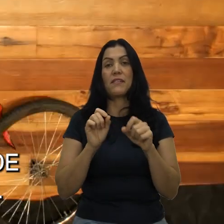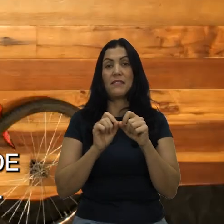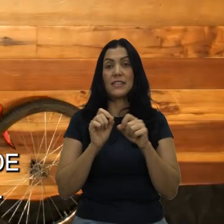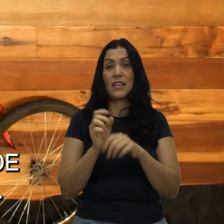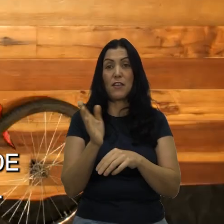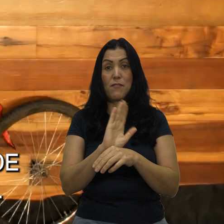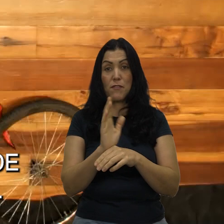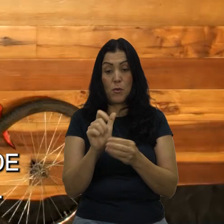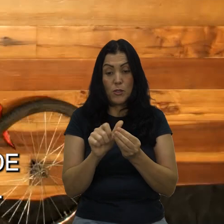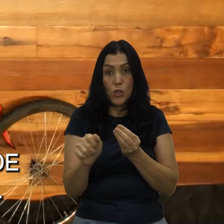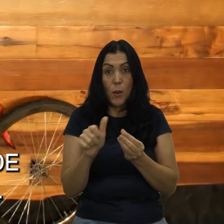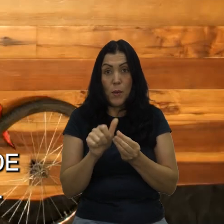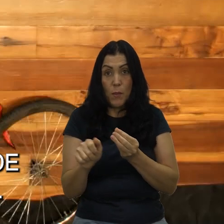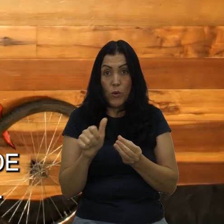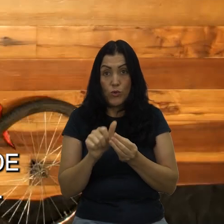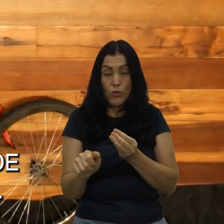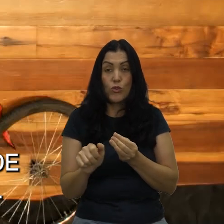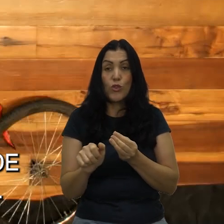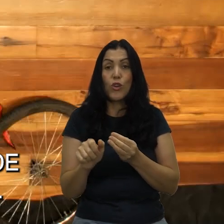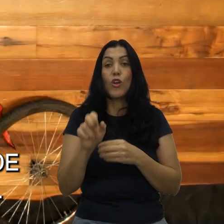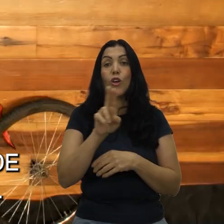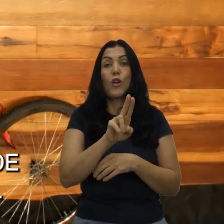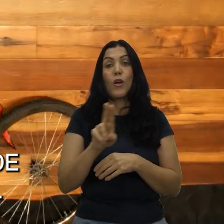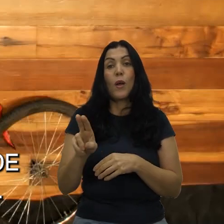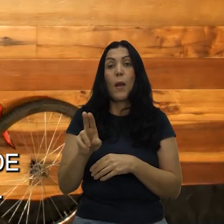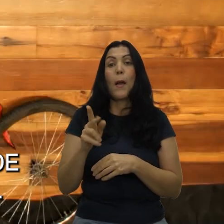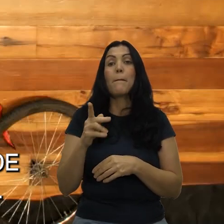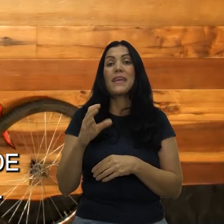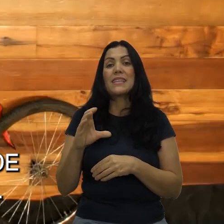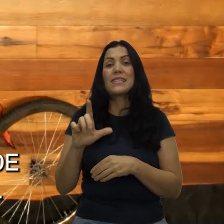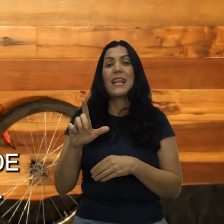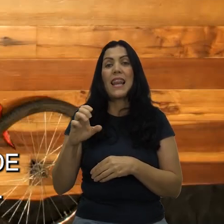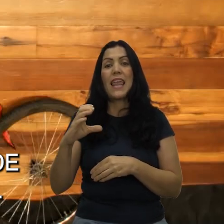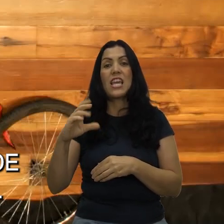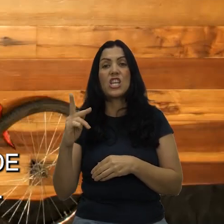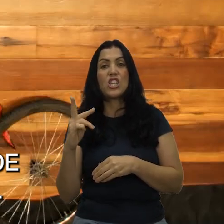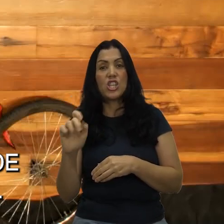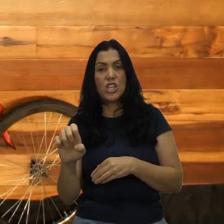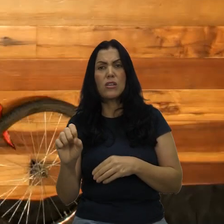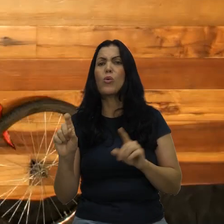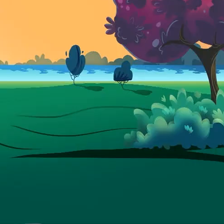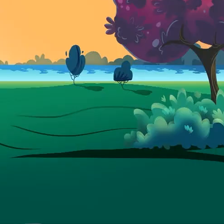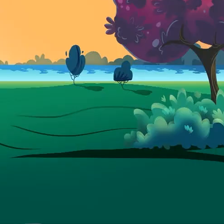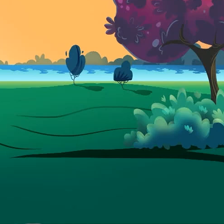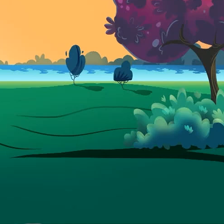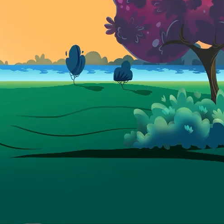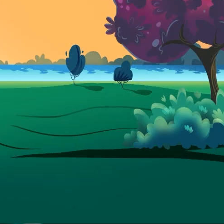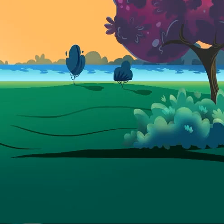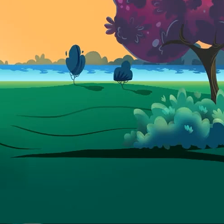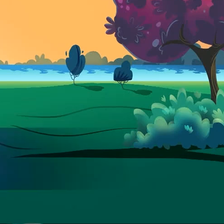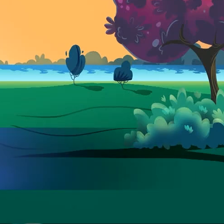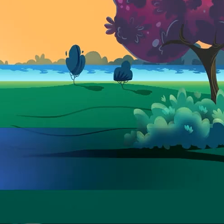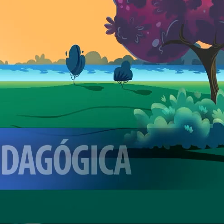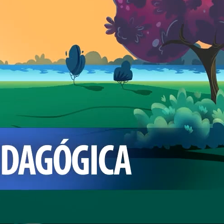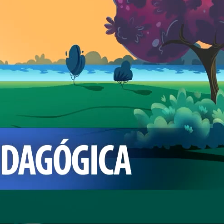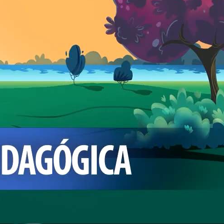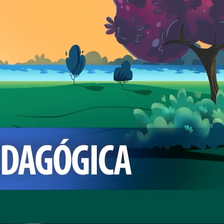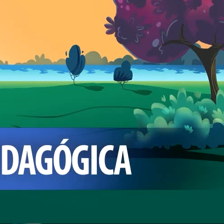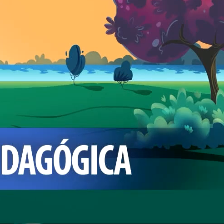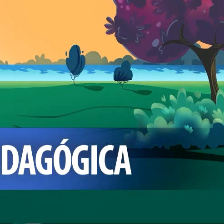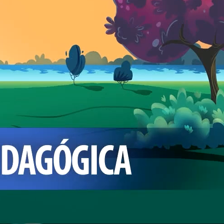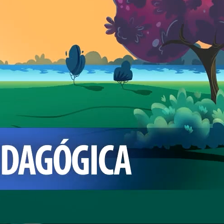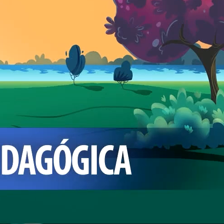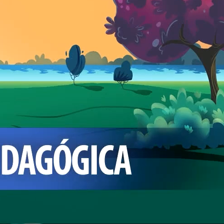Podemos também fazer um filme de stop motion chamado Pixelation. O Pixelation é uma animação feita